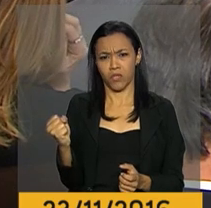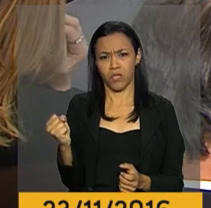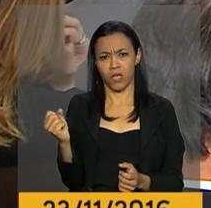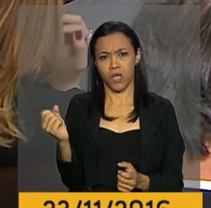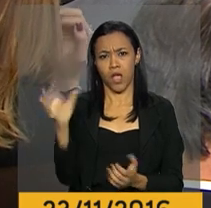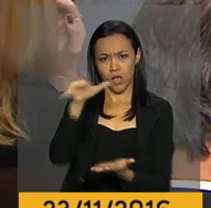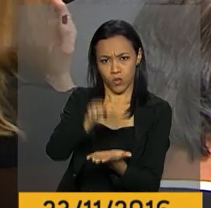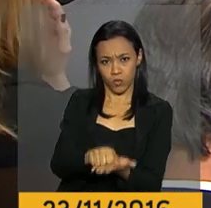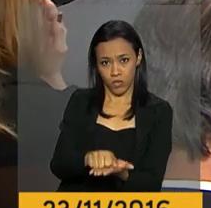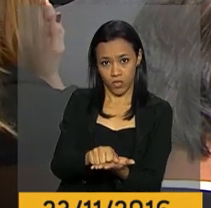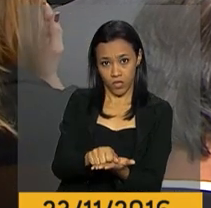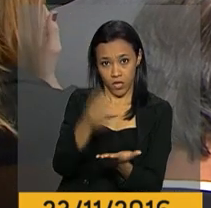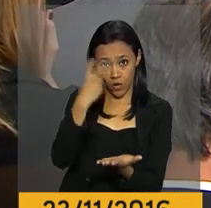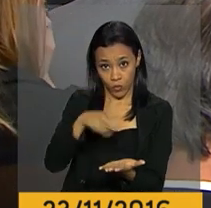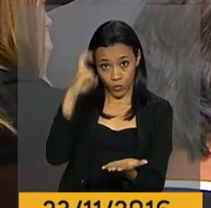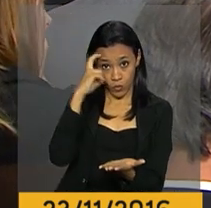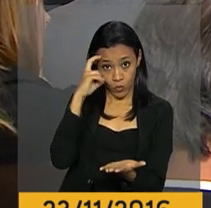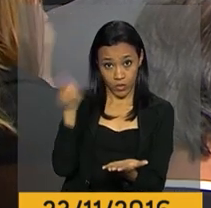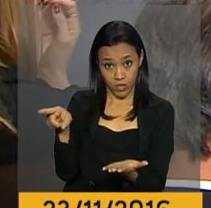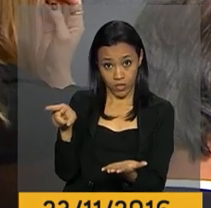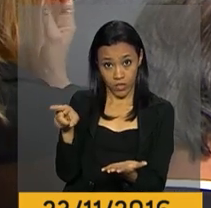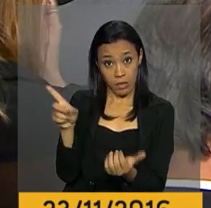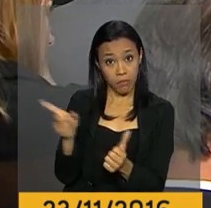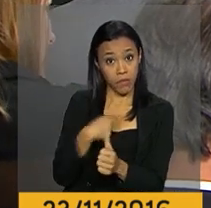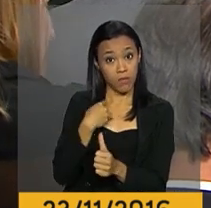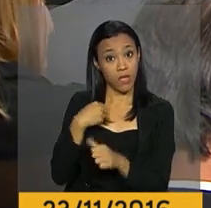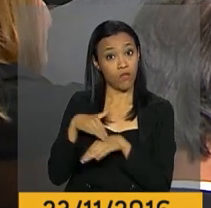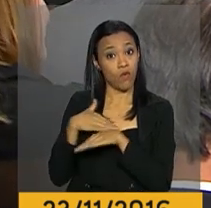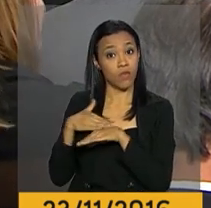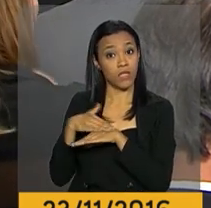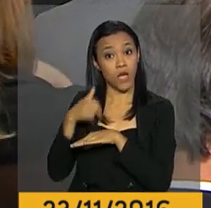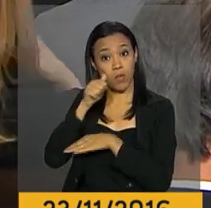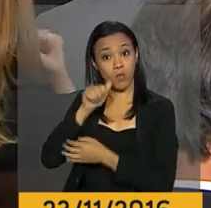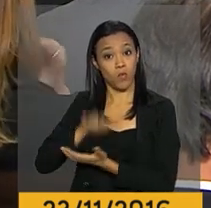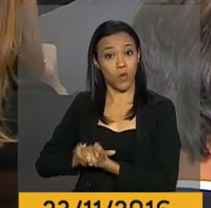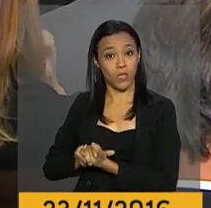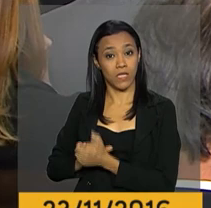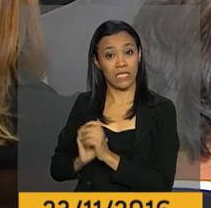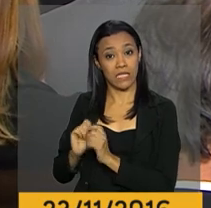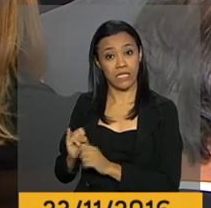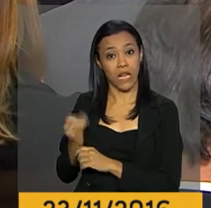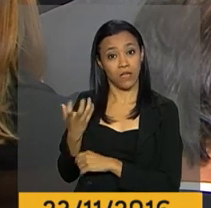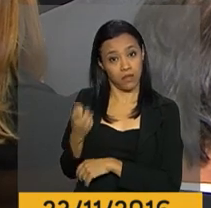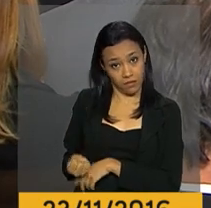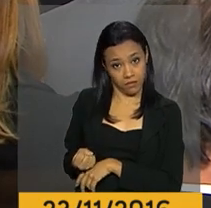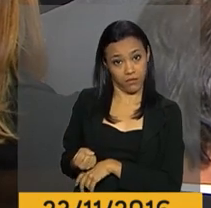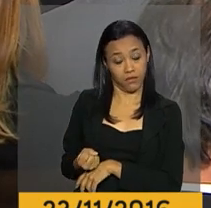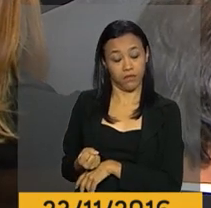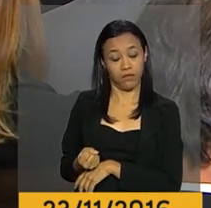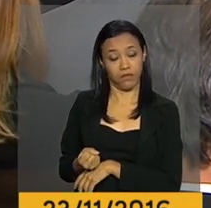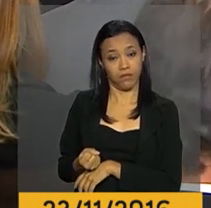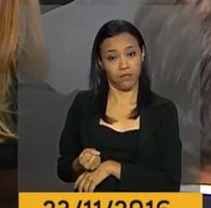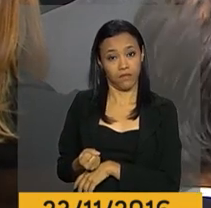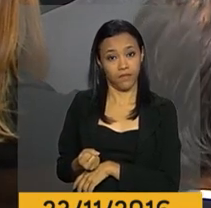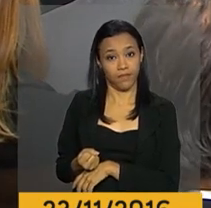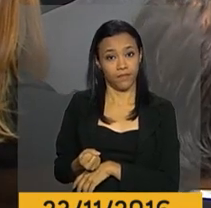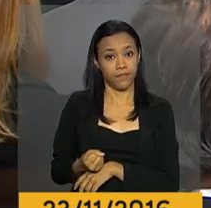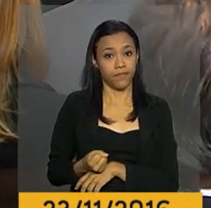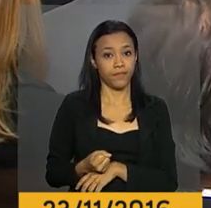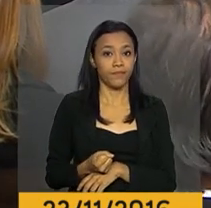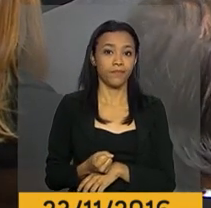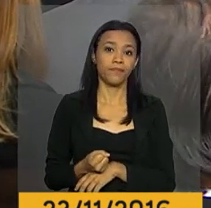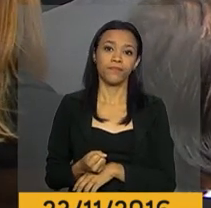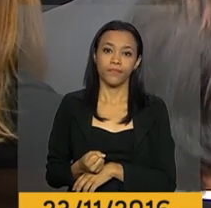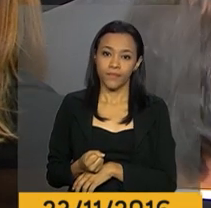e até devo dizer primeiro vou consultar minha mulher não é é a